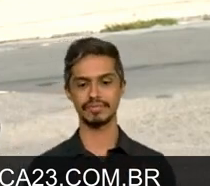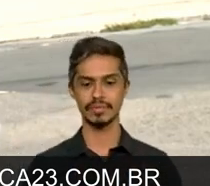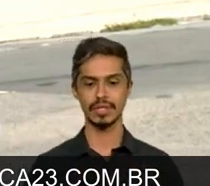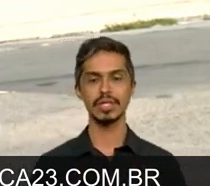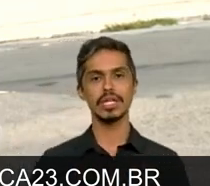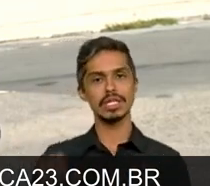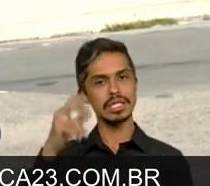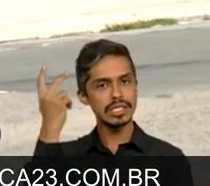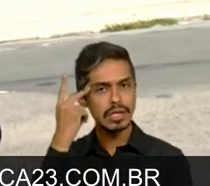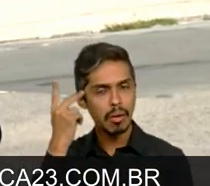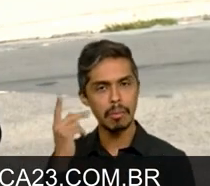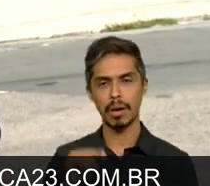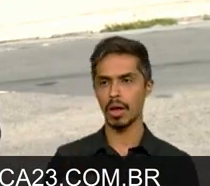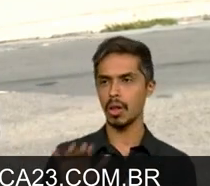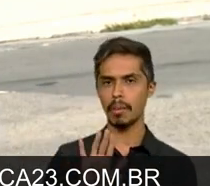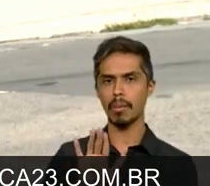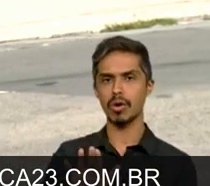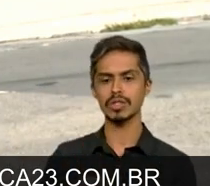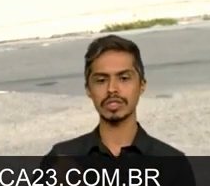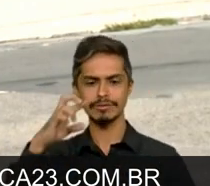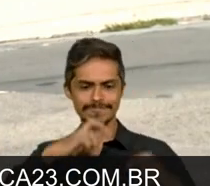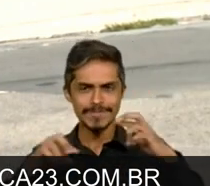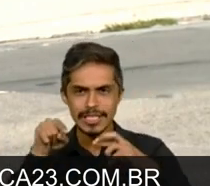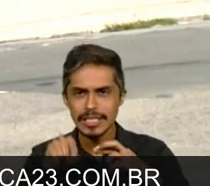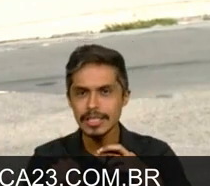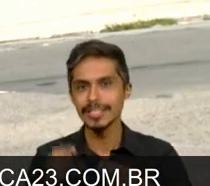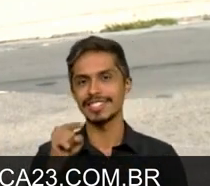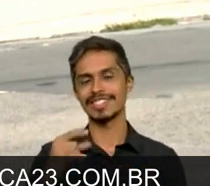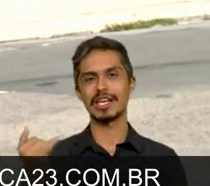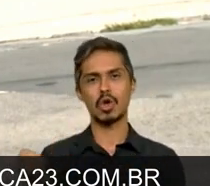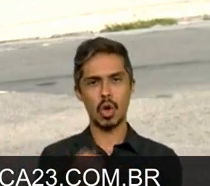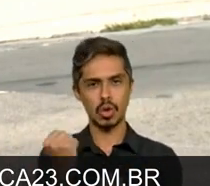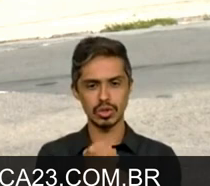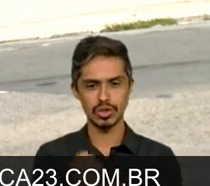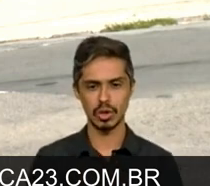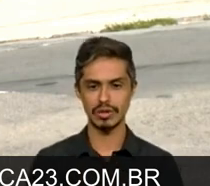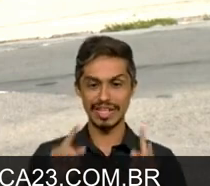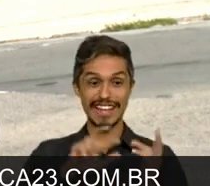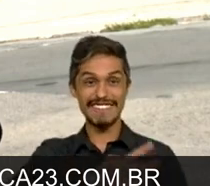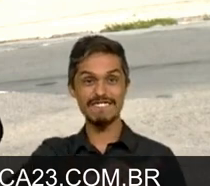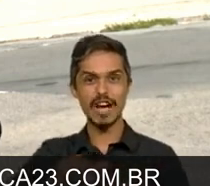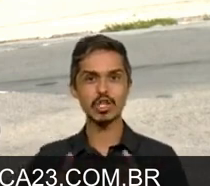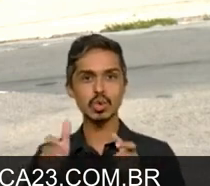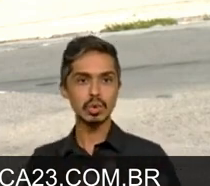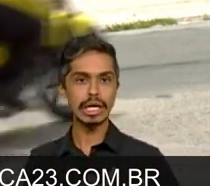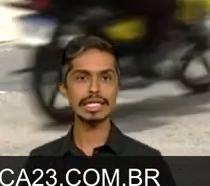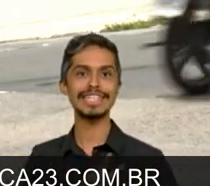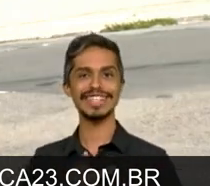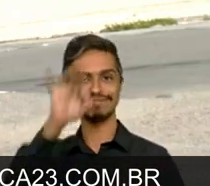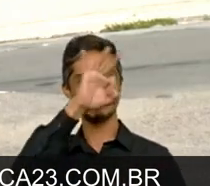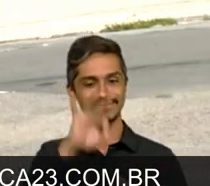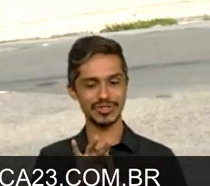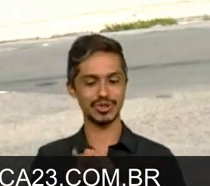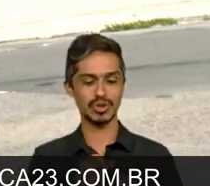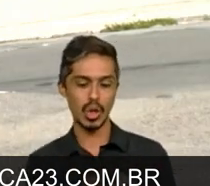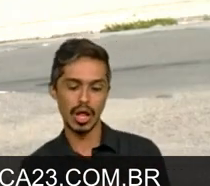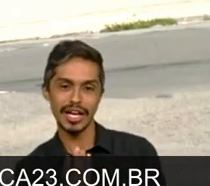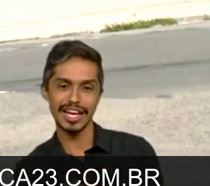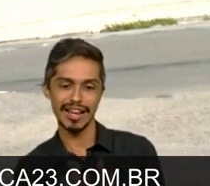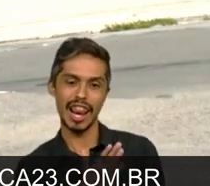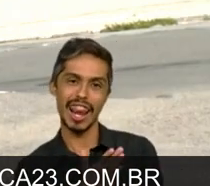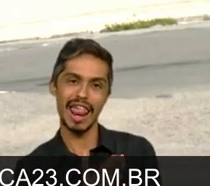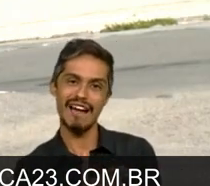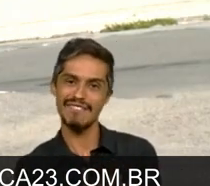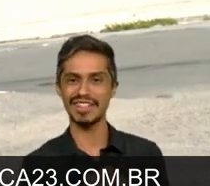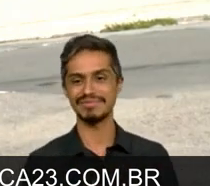Paulo, a Vigilância em Saúde encontrou esta obra, com vários criadouros do mosquito causador da dengue. O proprietário